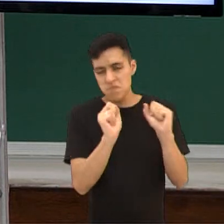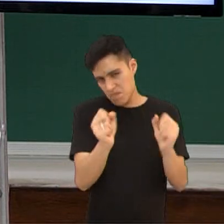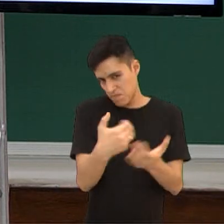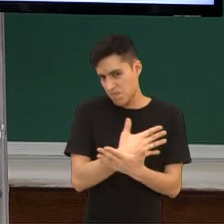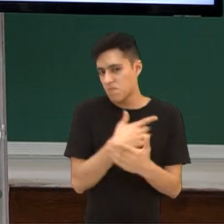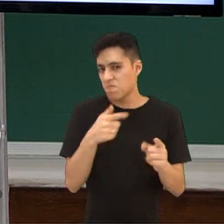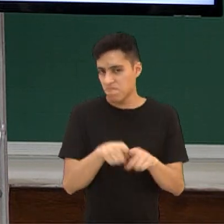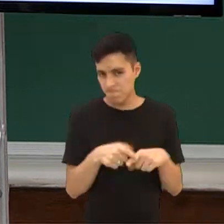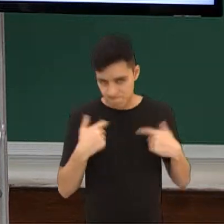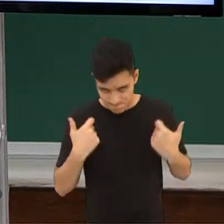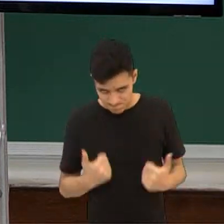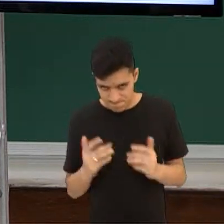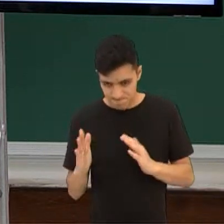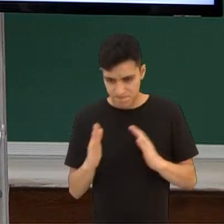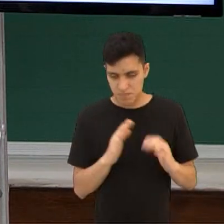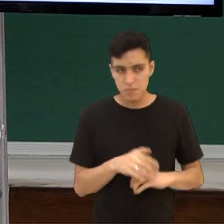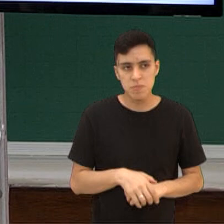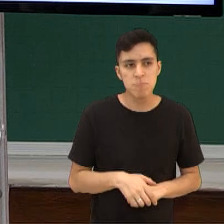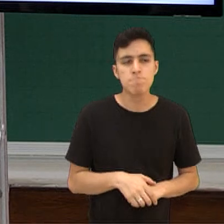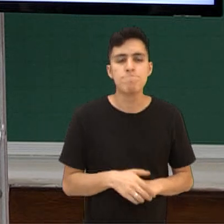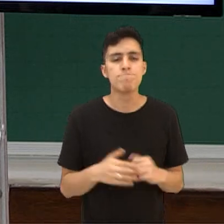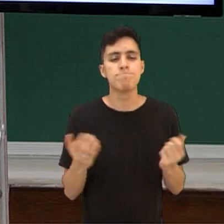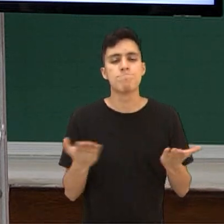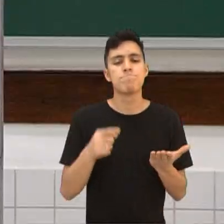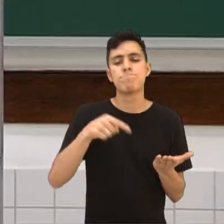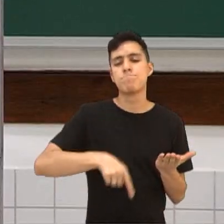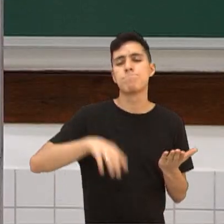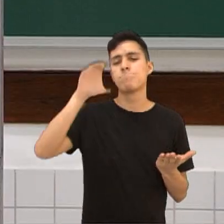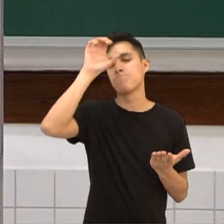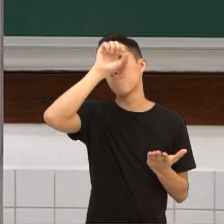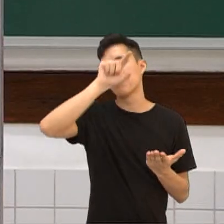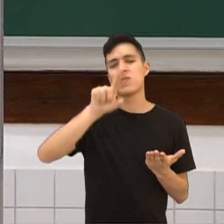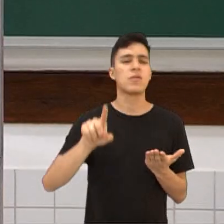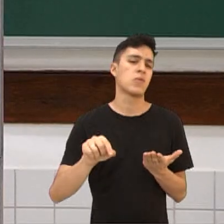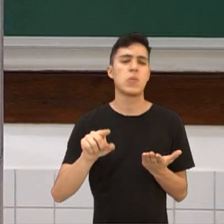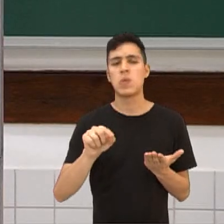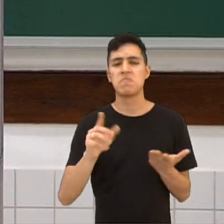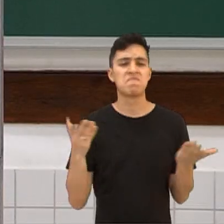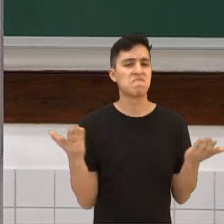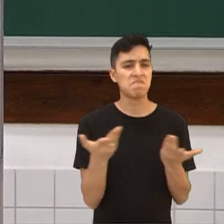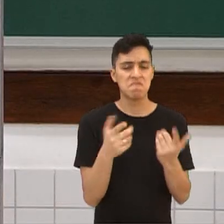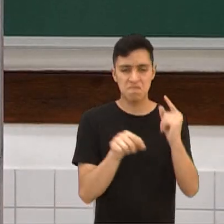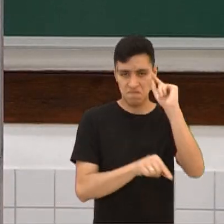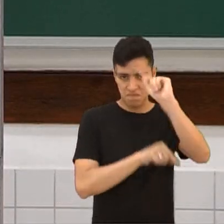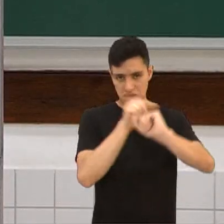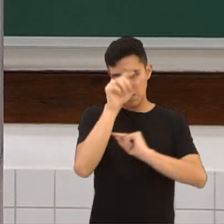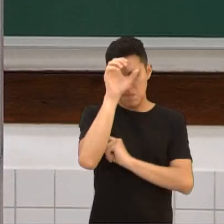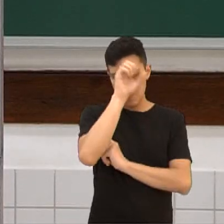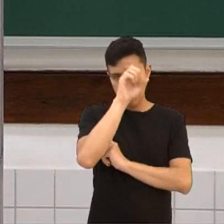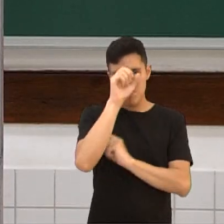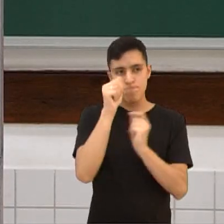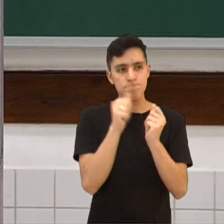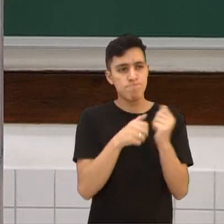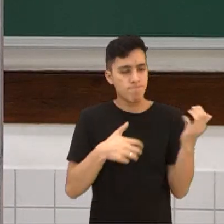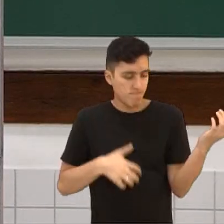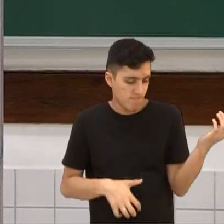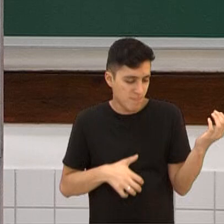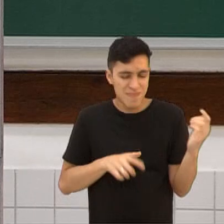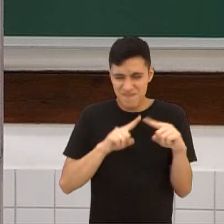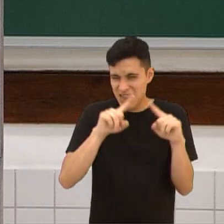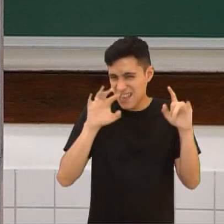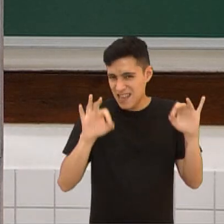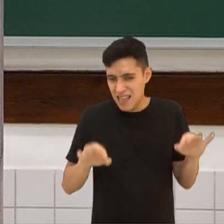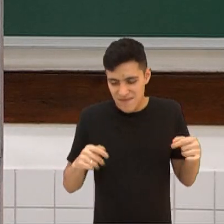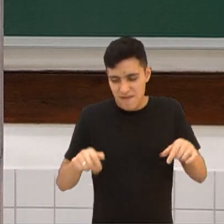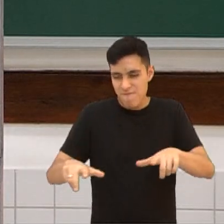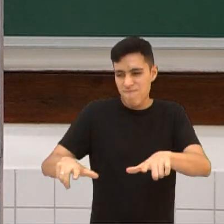junto. Então, o que a gente aprendeu hoje? Olha que maravilha que aprendemos hoje. Ó, com violãozinho, mas teria que ser com